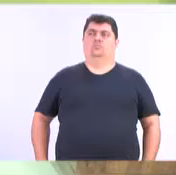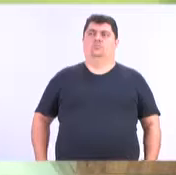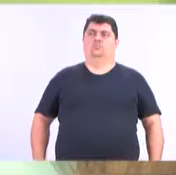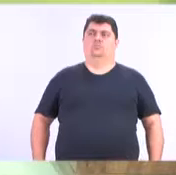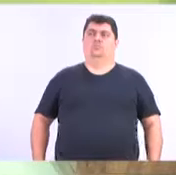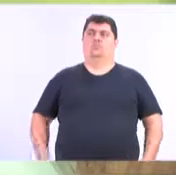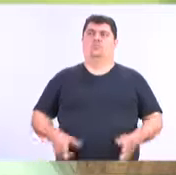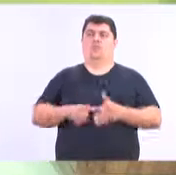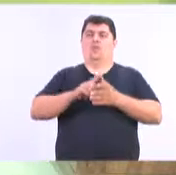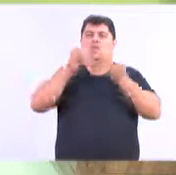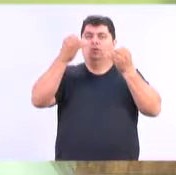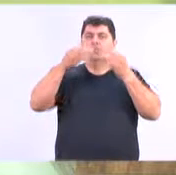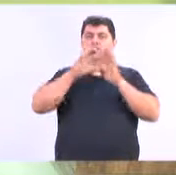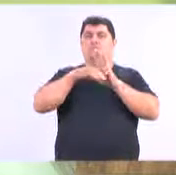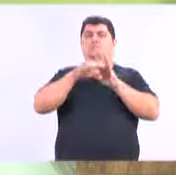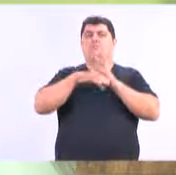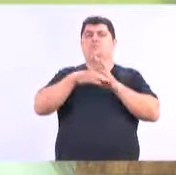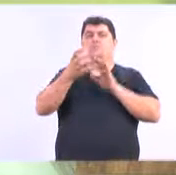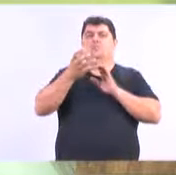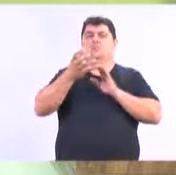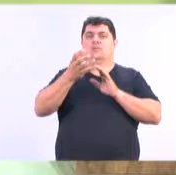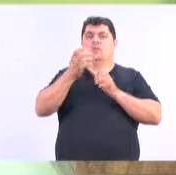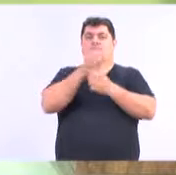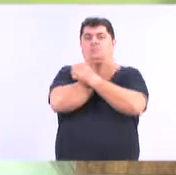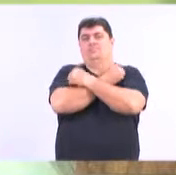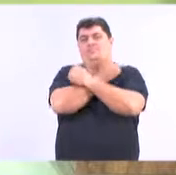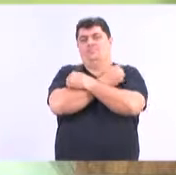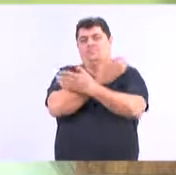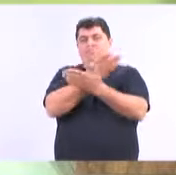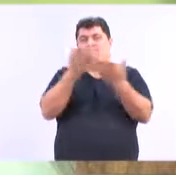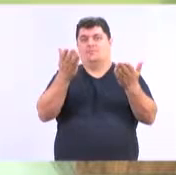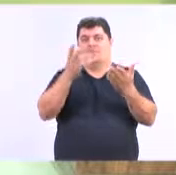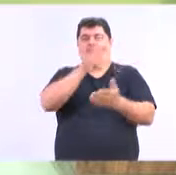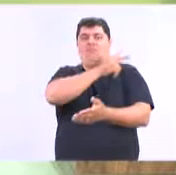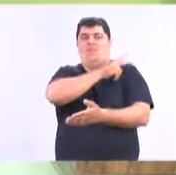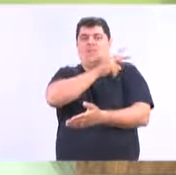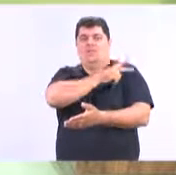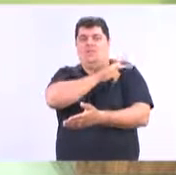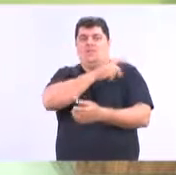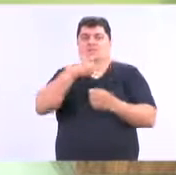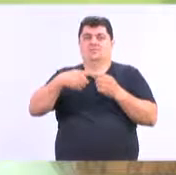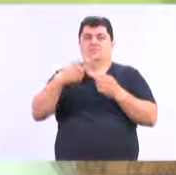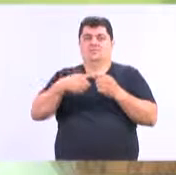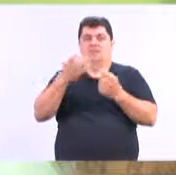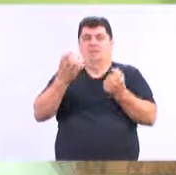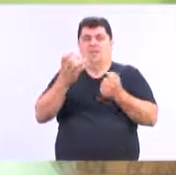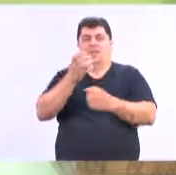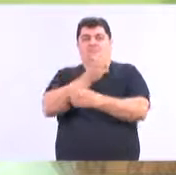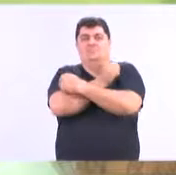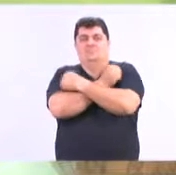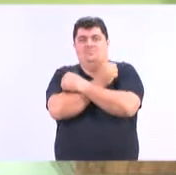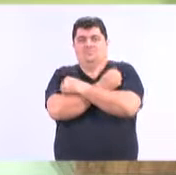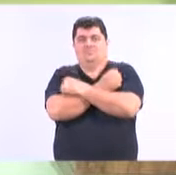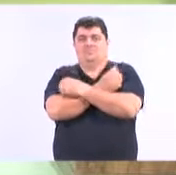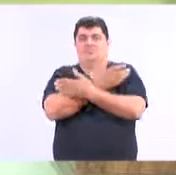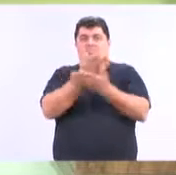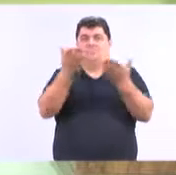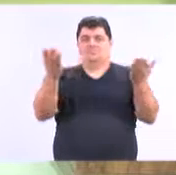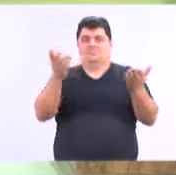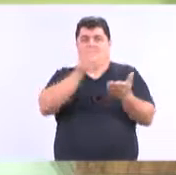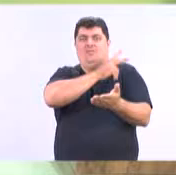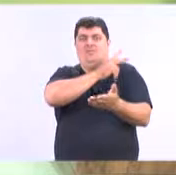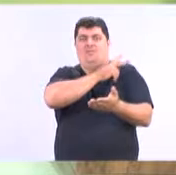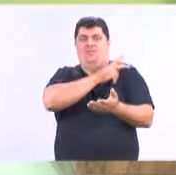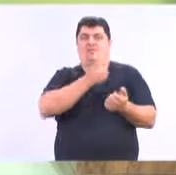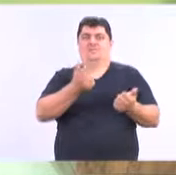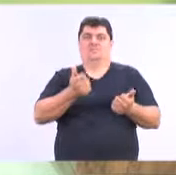falar dos conceitos e dos exercícios, eu quero mandar um grande abraço aqui para o Polo de Vilhena. Eles estão pedindo um grande abraço nosso aí, então eu quero mandar um abraço para o Polo